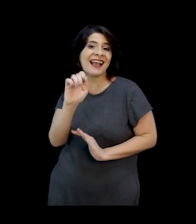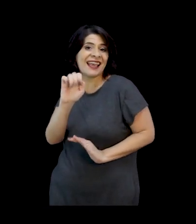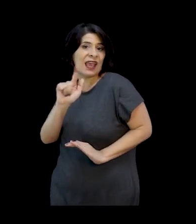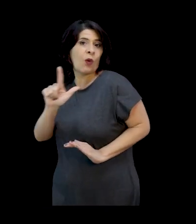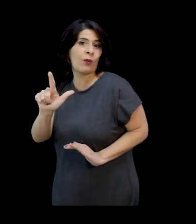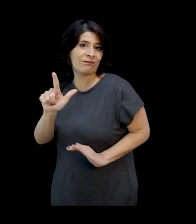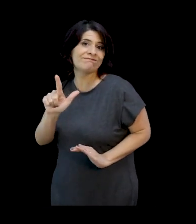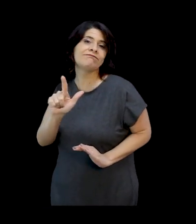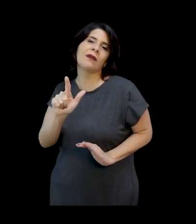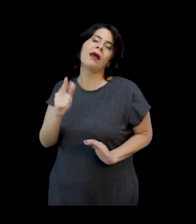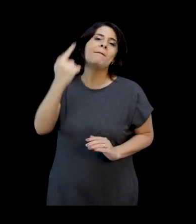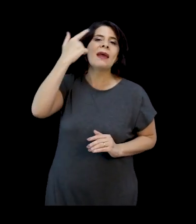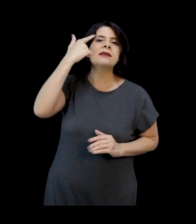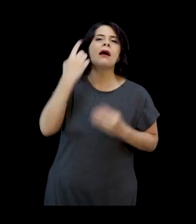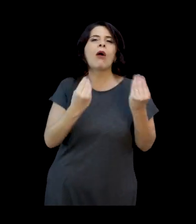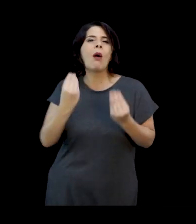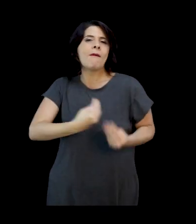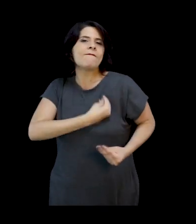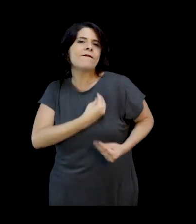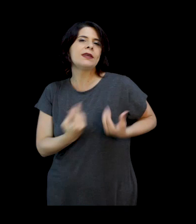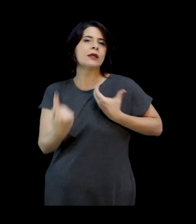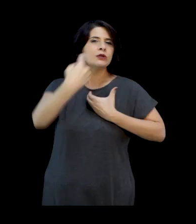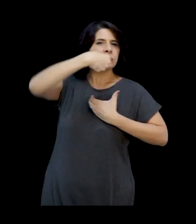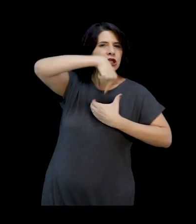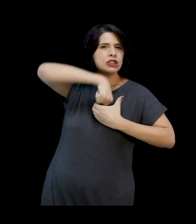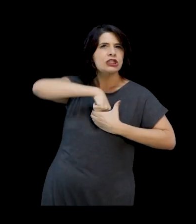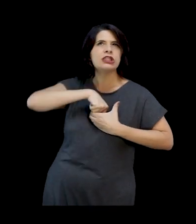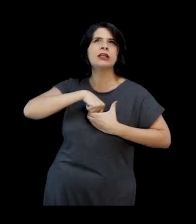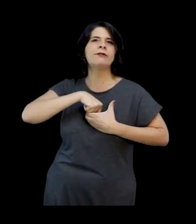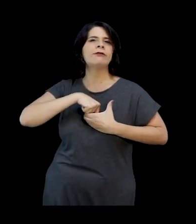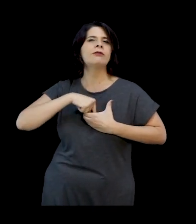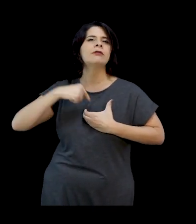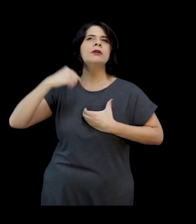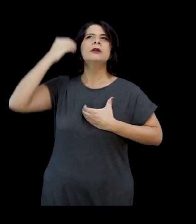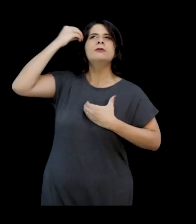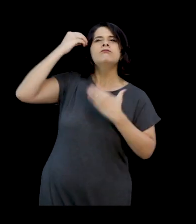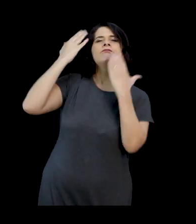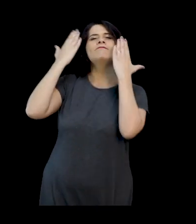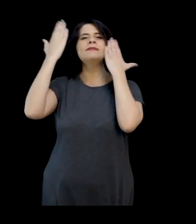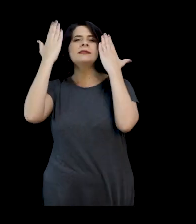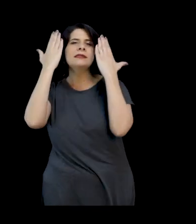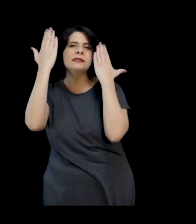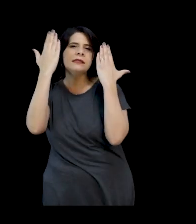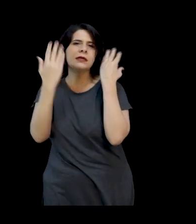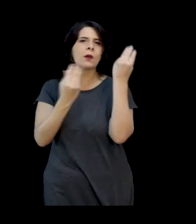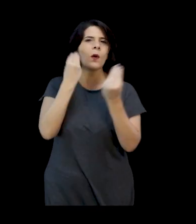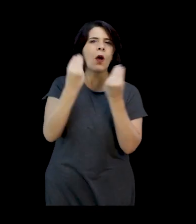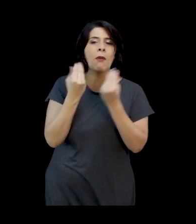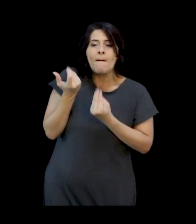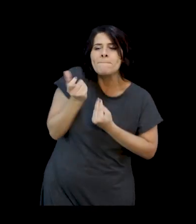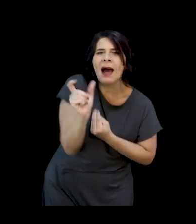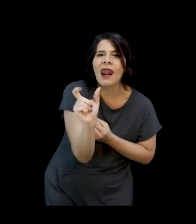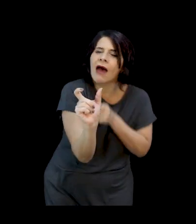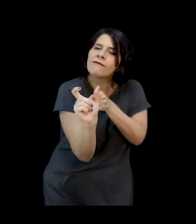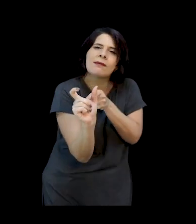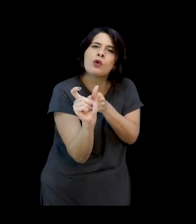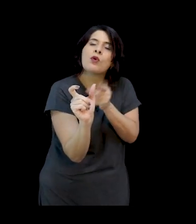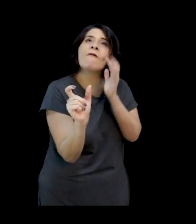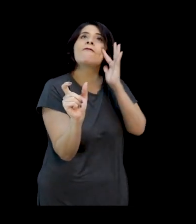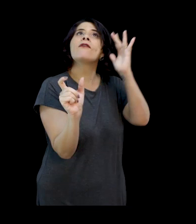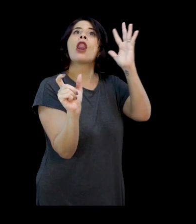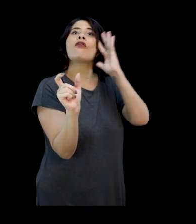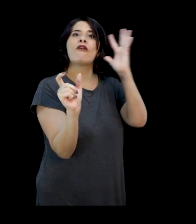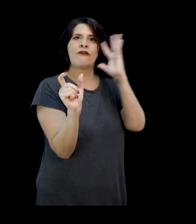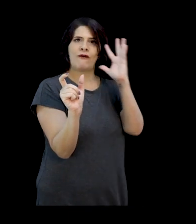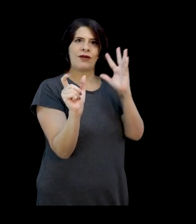definir a vida subjetiva, a vida psíquica, e termo espírito que ele usa no sentido filosófico e não